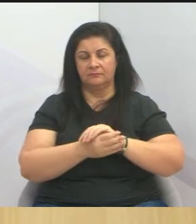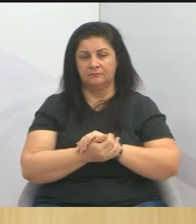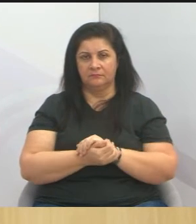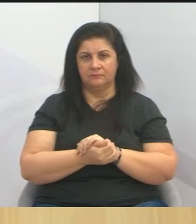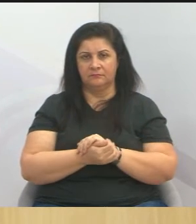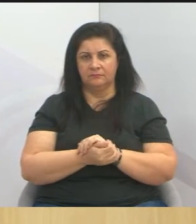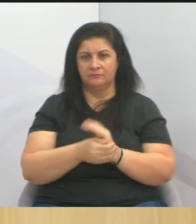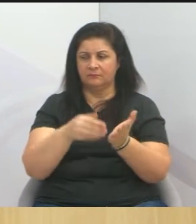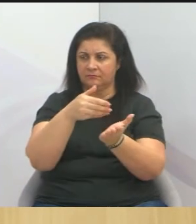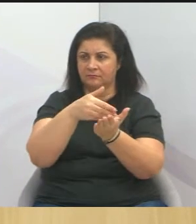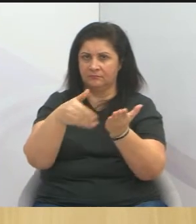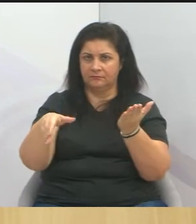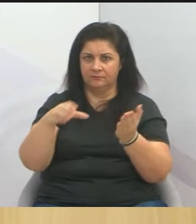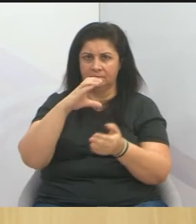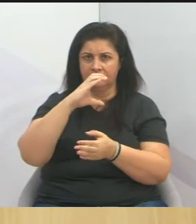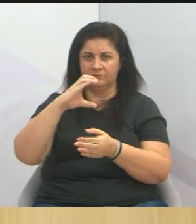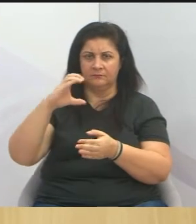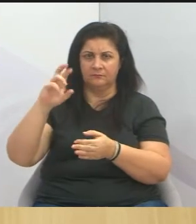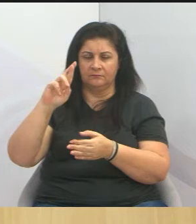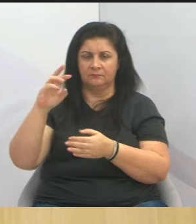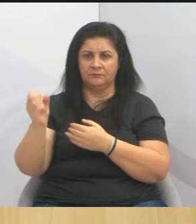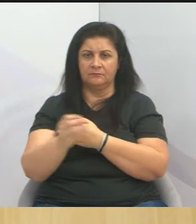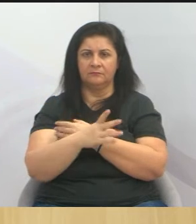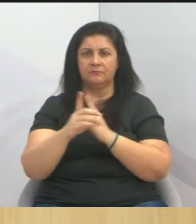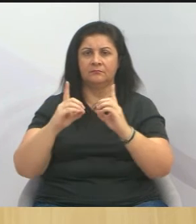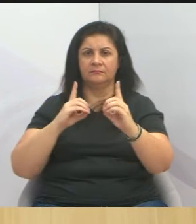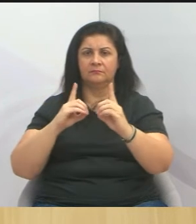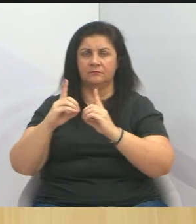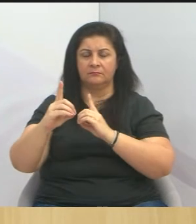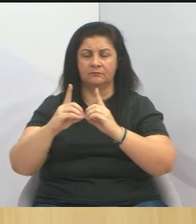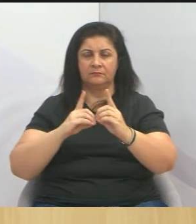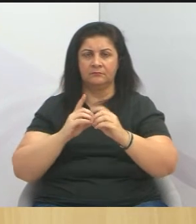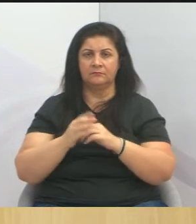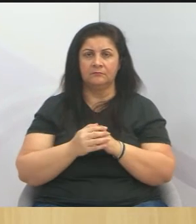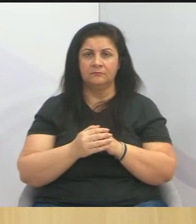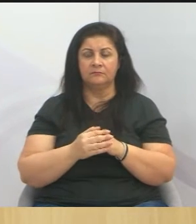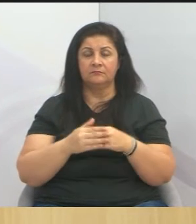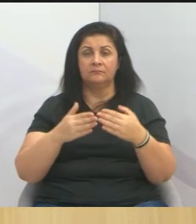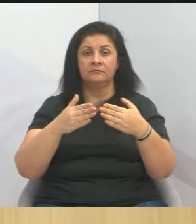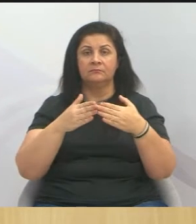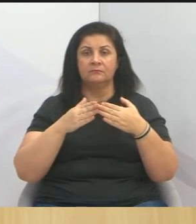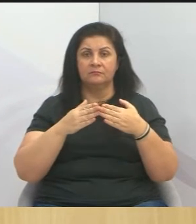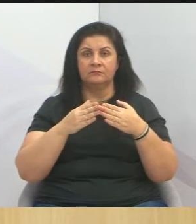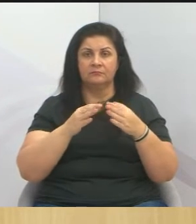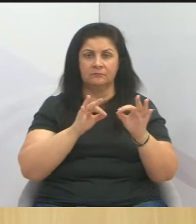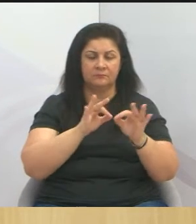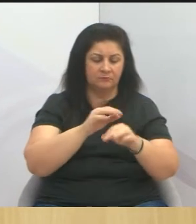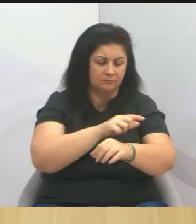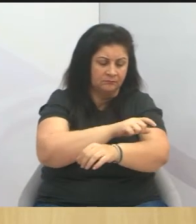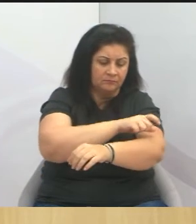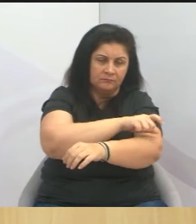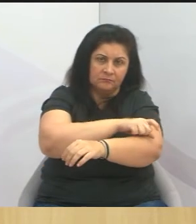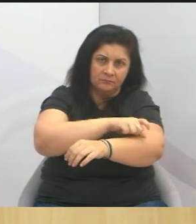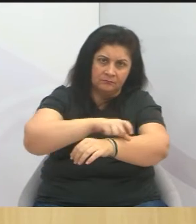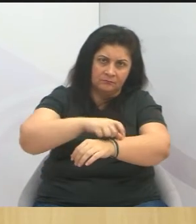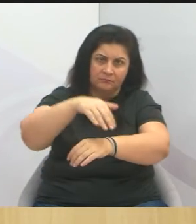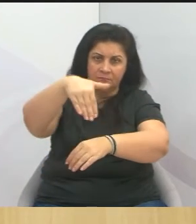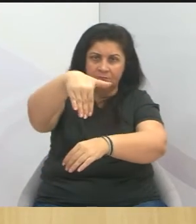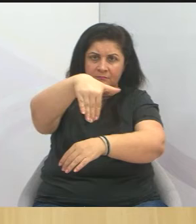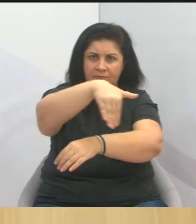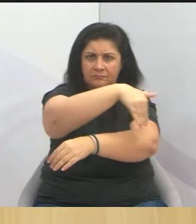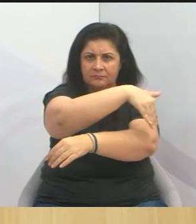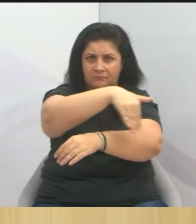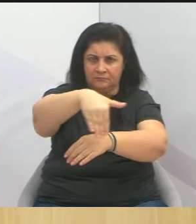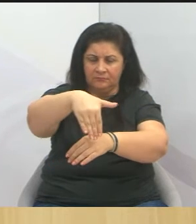que seja oficiado a CCR Nova Dutra solicitando manutenção de Calçada e grade de